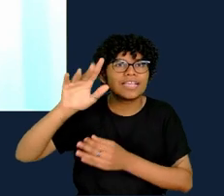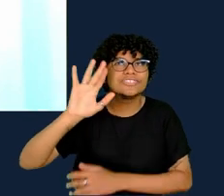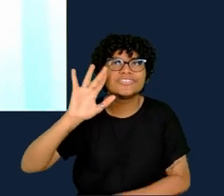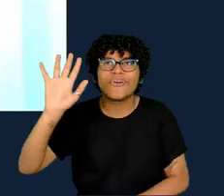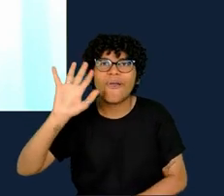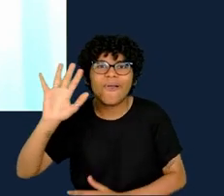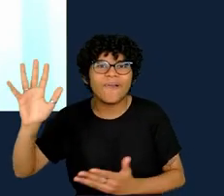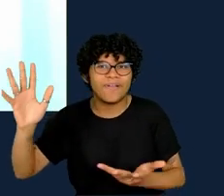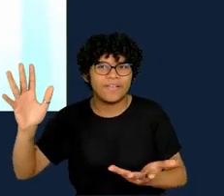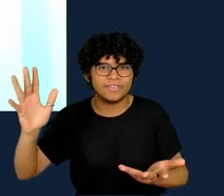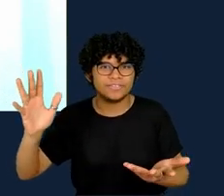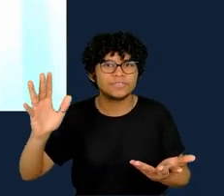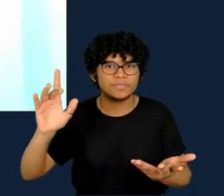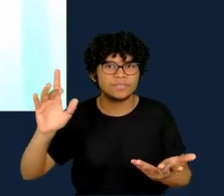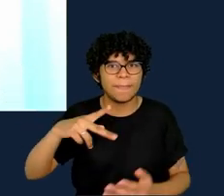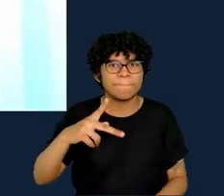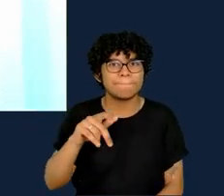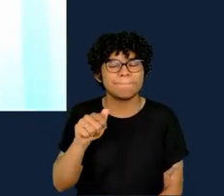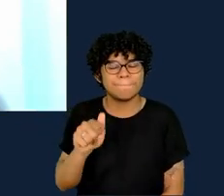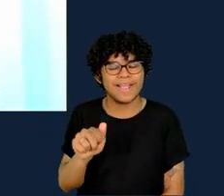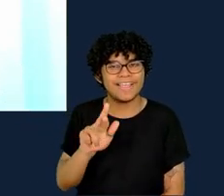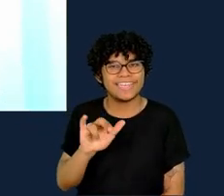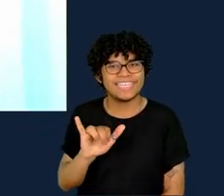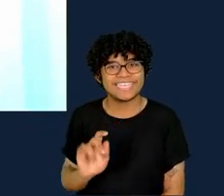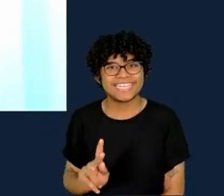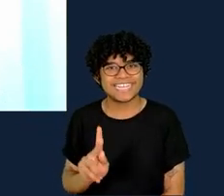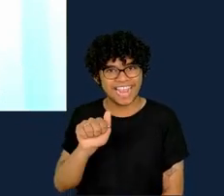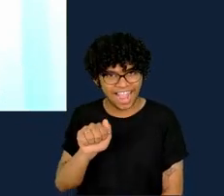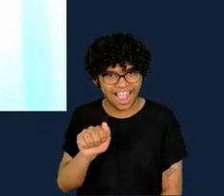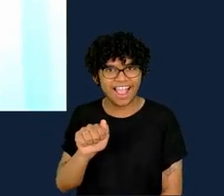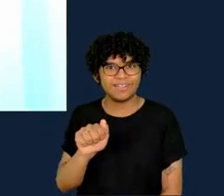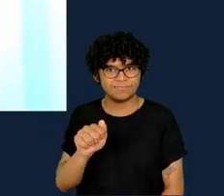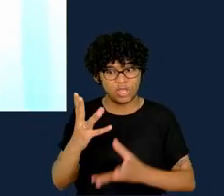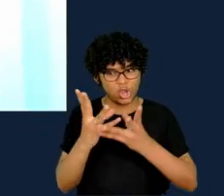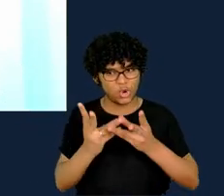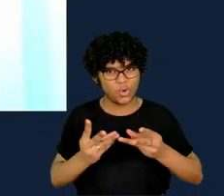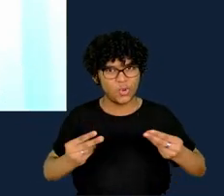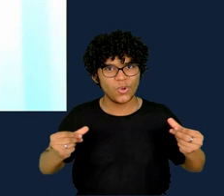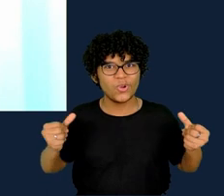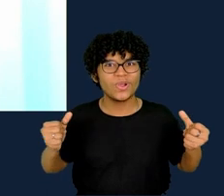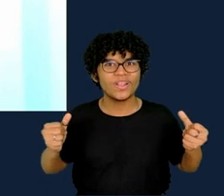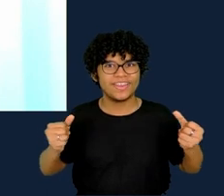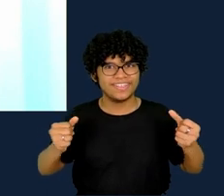do uso do paricá, né? No momento de cura ou de